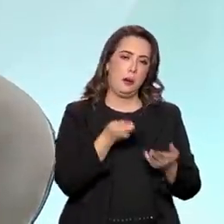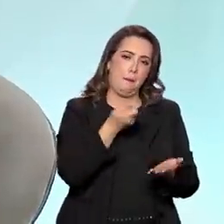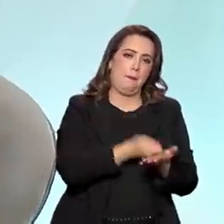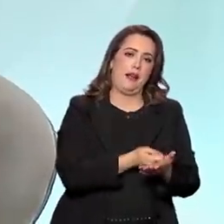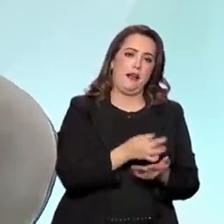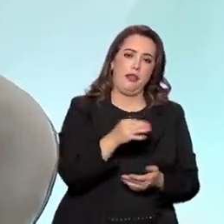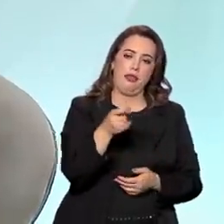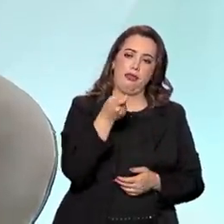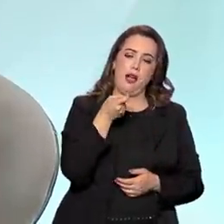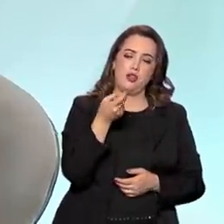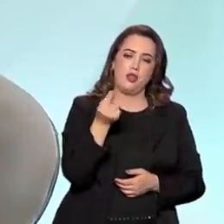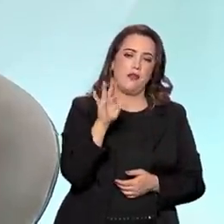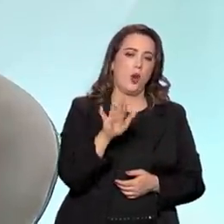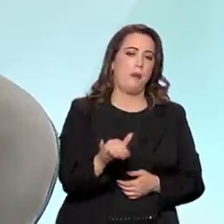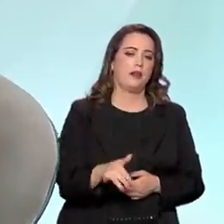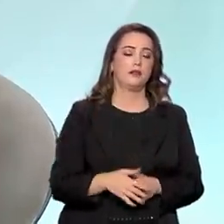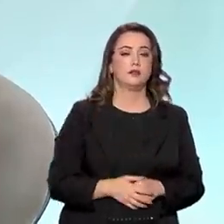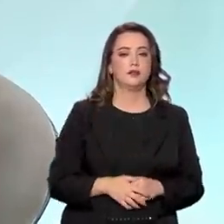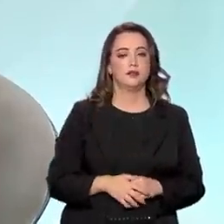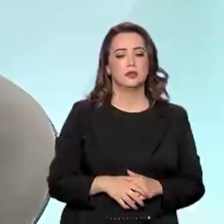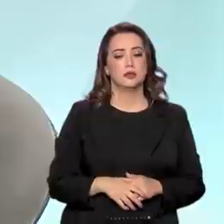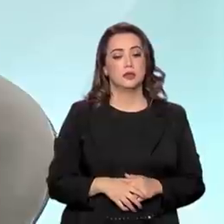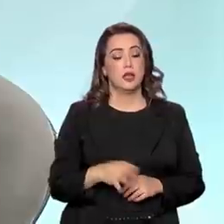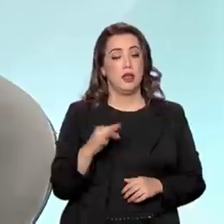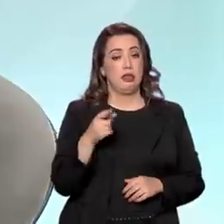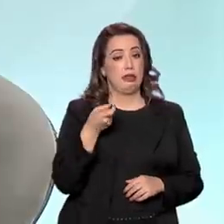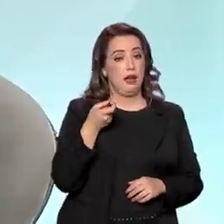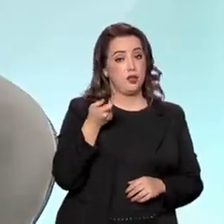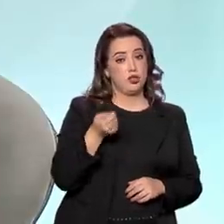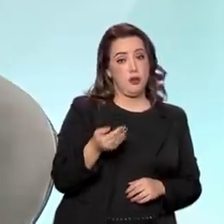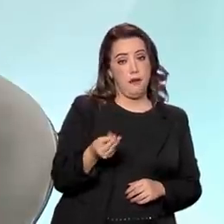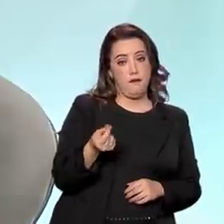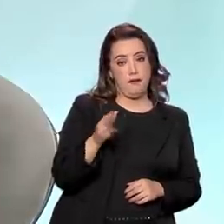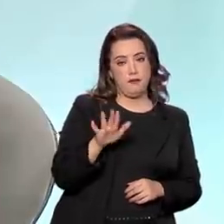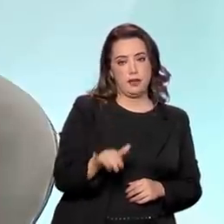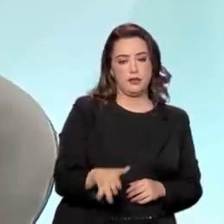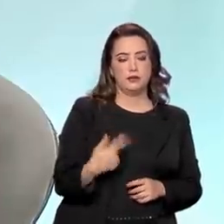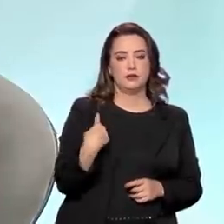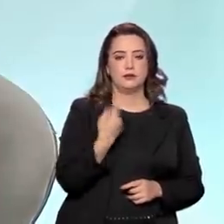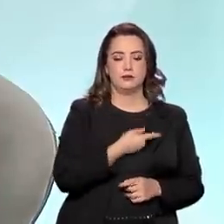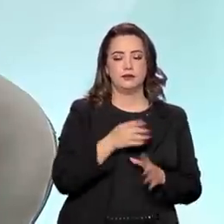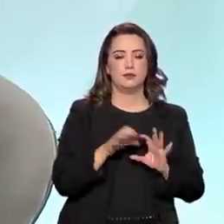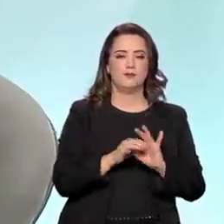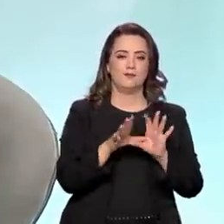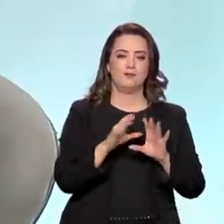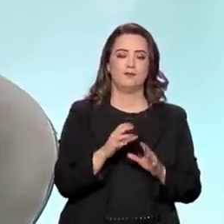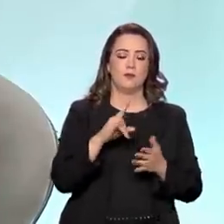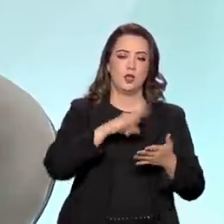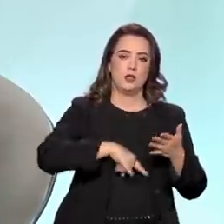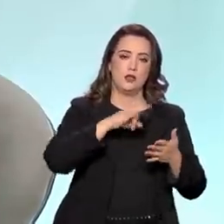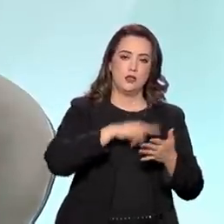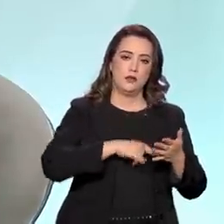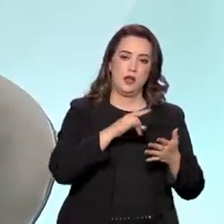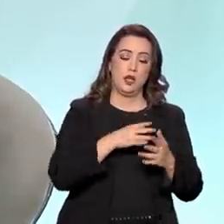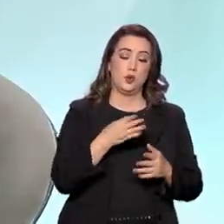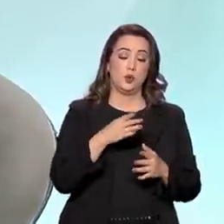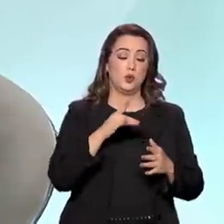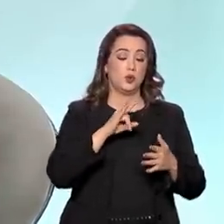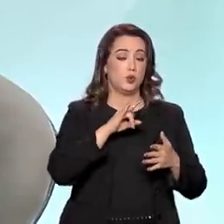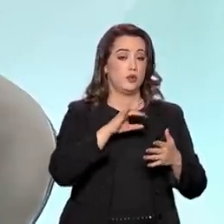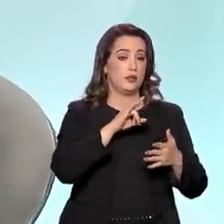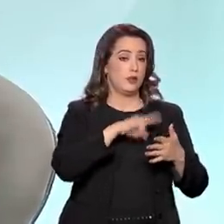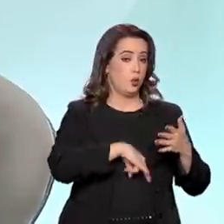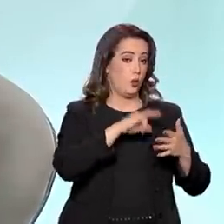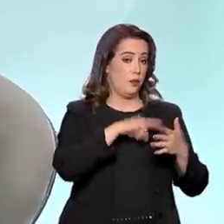que é uma taxa barata né a taxa para requerer o CDI vai estar disponibilizado esse certificado de dispensa de incorporação